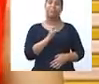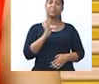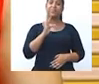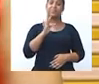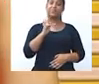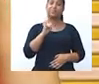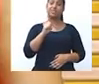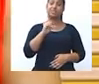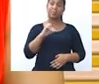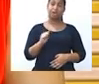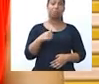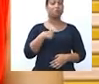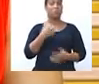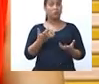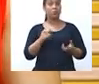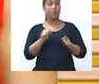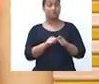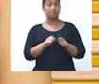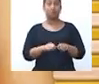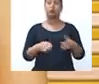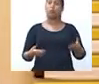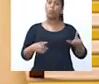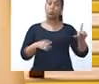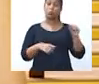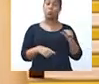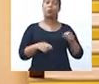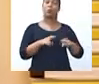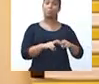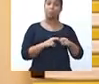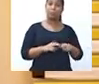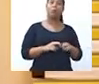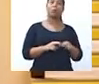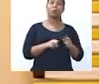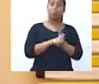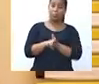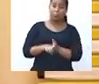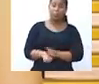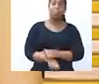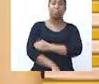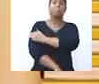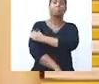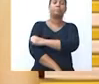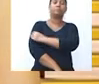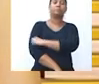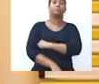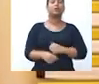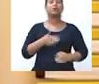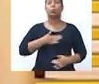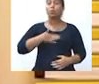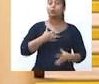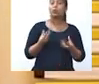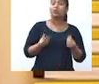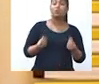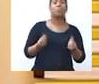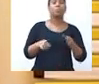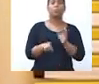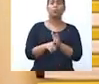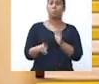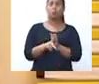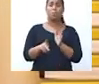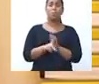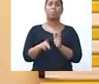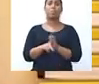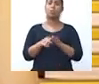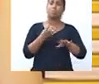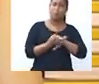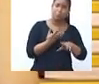bem, eu queria fazer. A escolha pela licenciatura, porque embora eu gostasse muito da questão das ciências exatas,